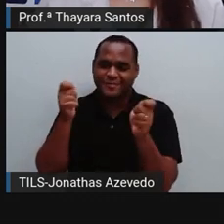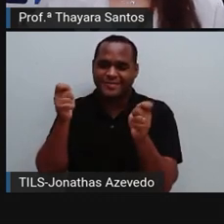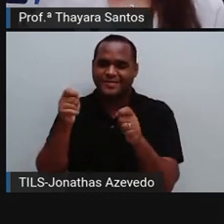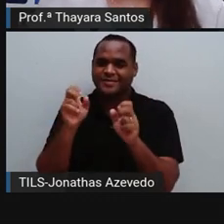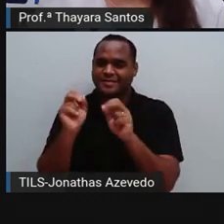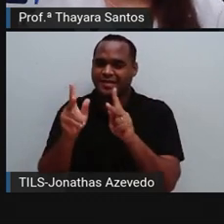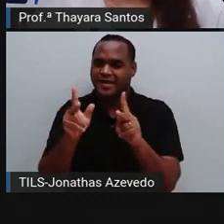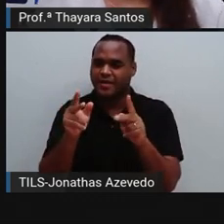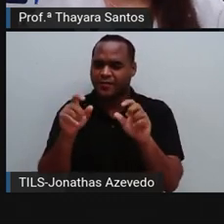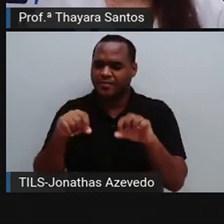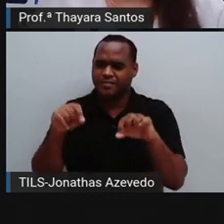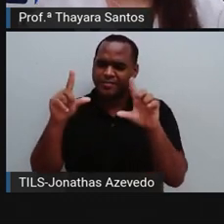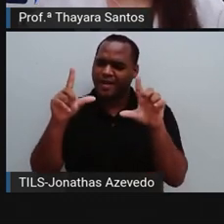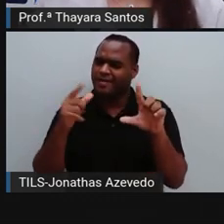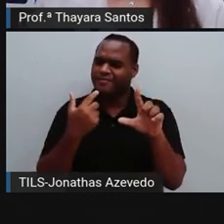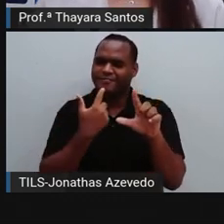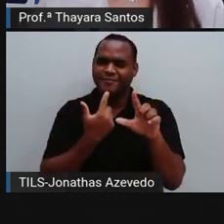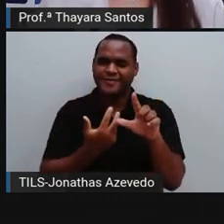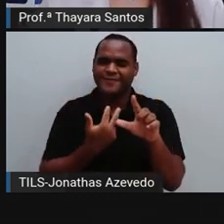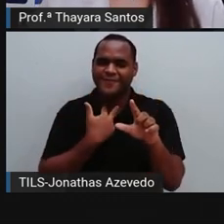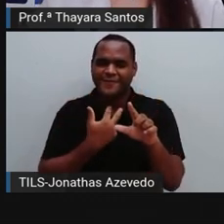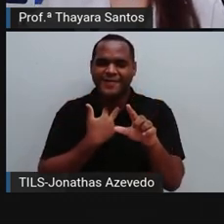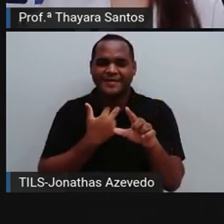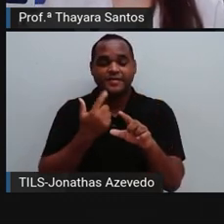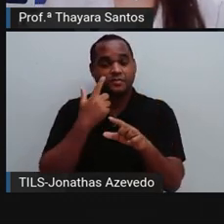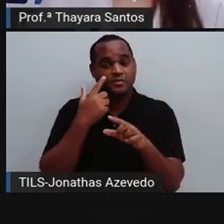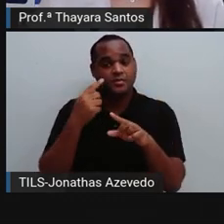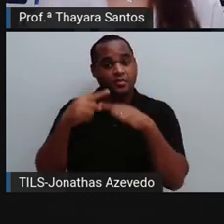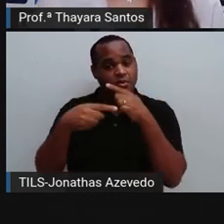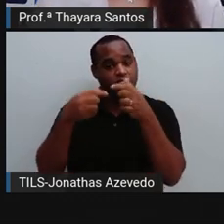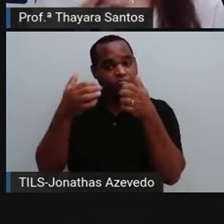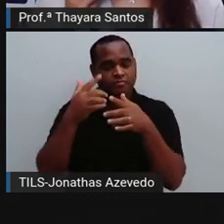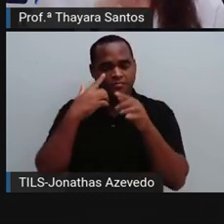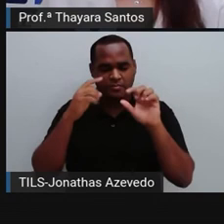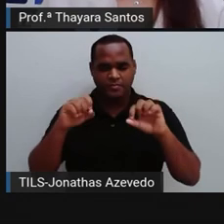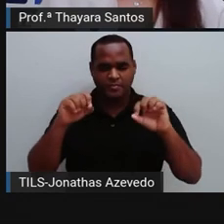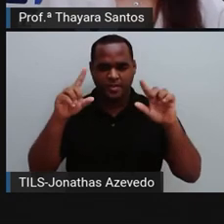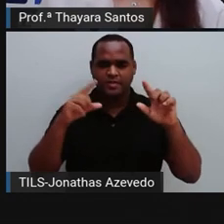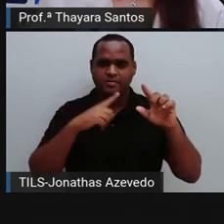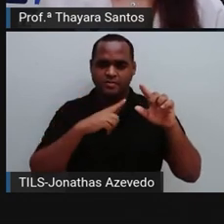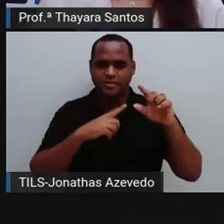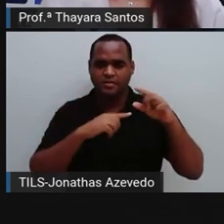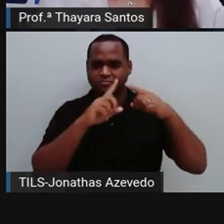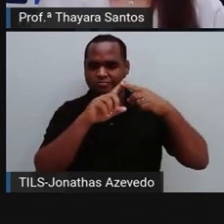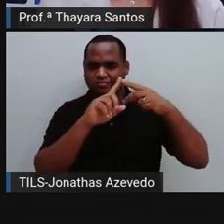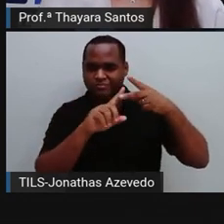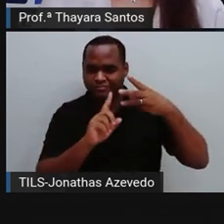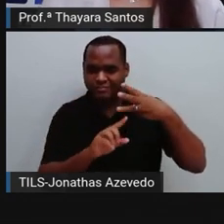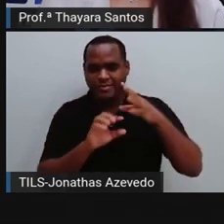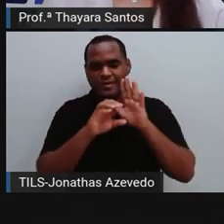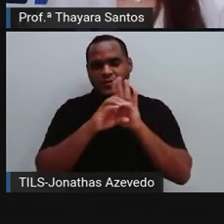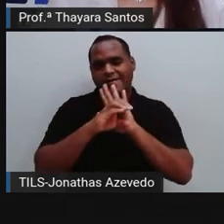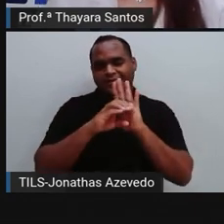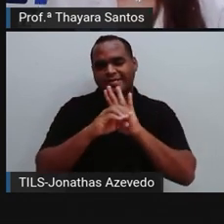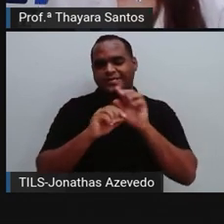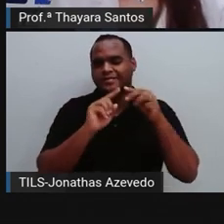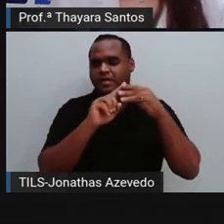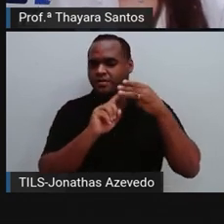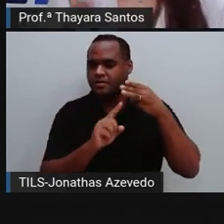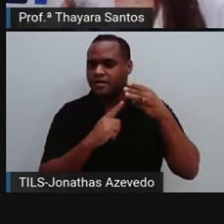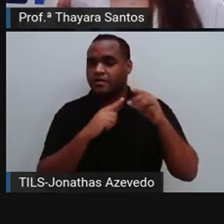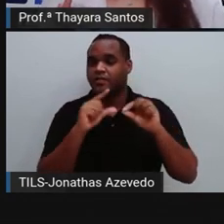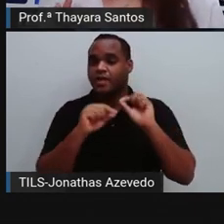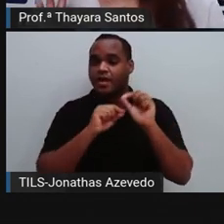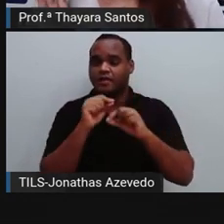tela. Eu não vou abrir para não dar spoiler, mas quando vocês abrirem, vocês vão ver que vão ter os três conceitos de calor, temperatura e sensação